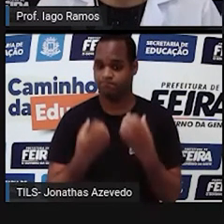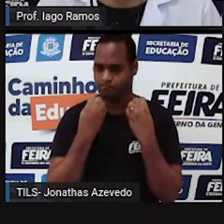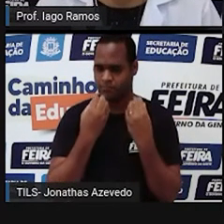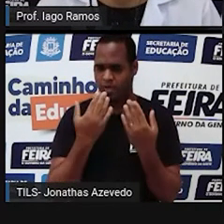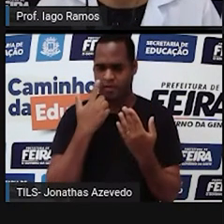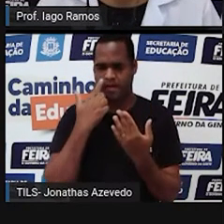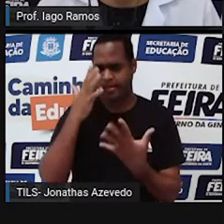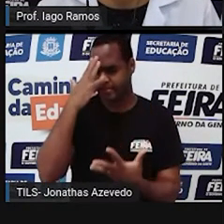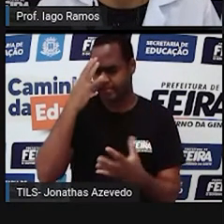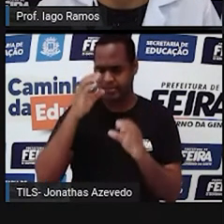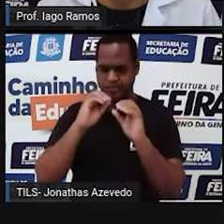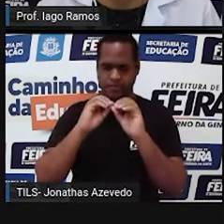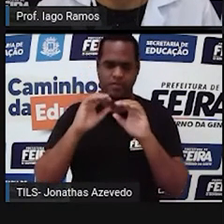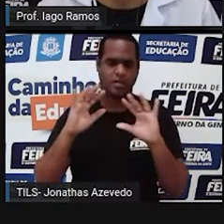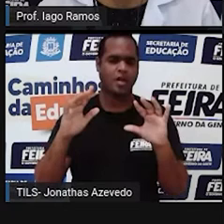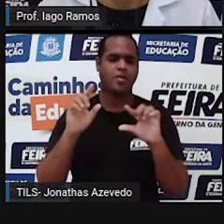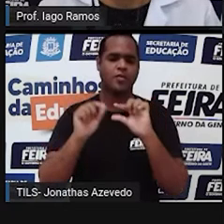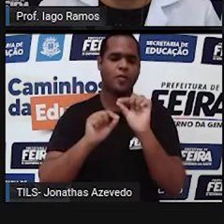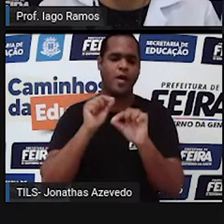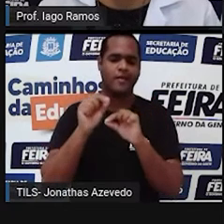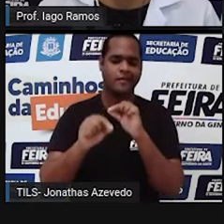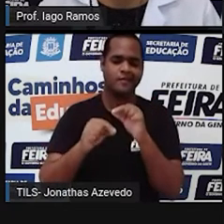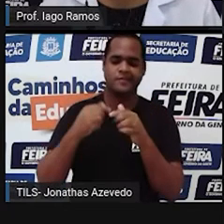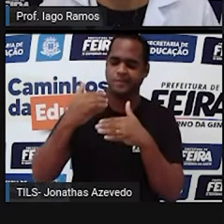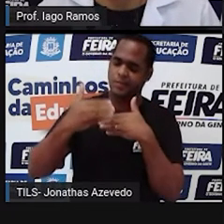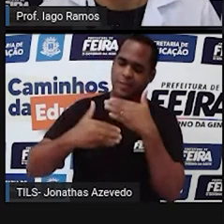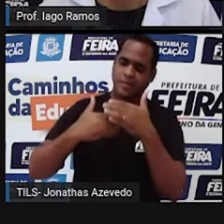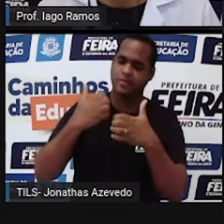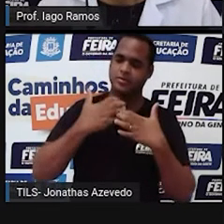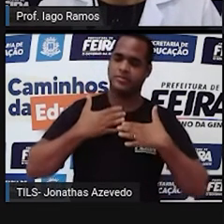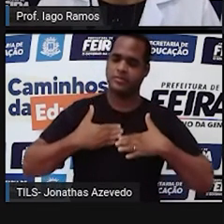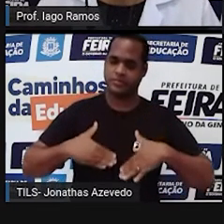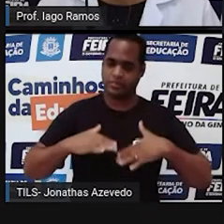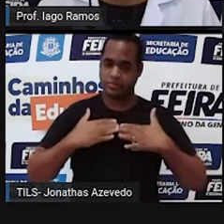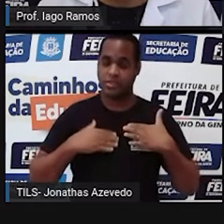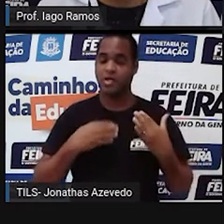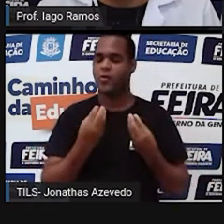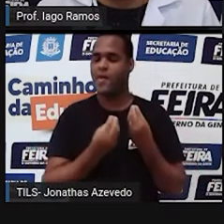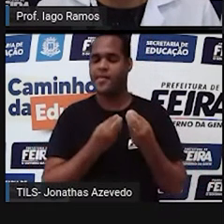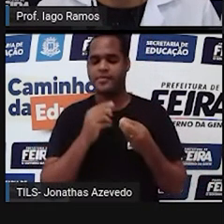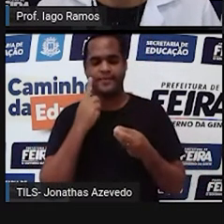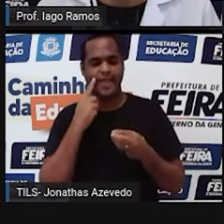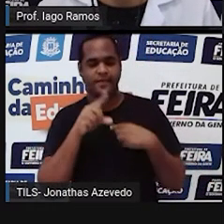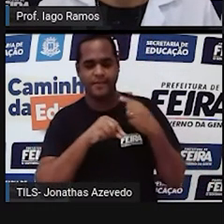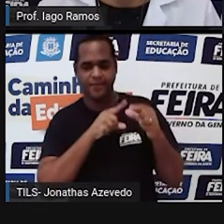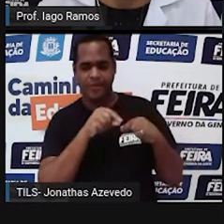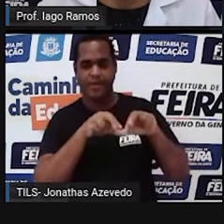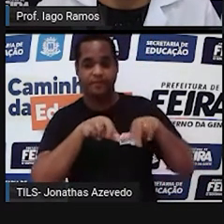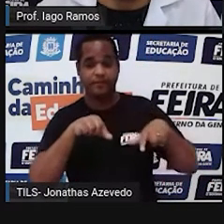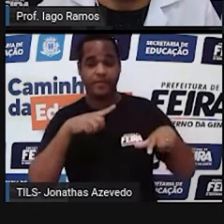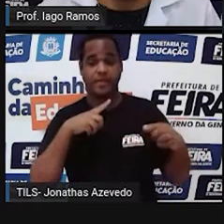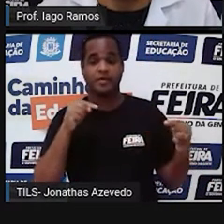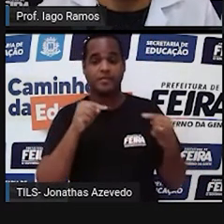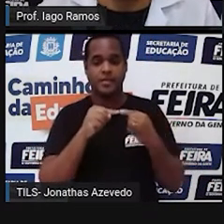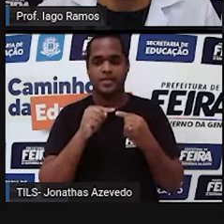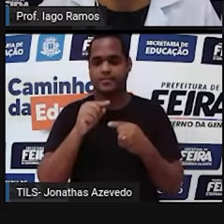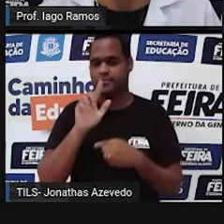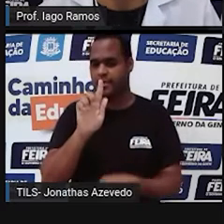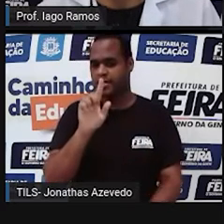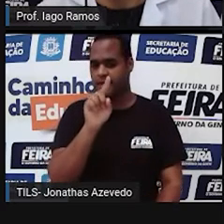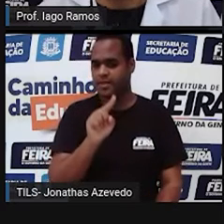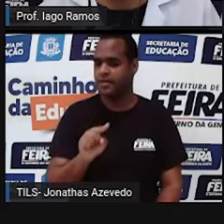vamos entender direitinho, passo a passo, com calma, com mais detalhe, essa coisa de